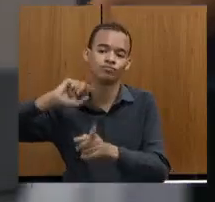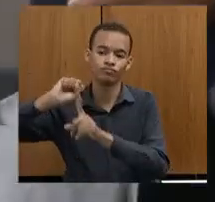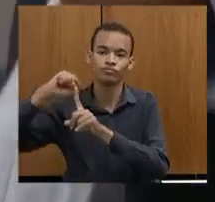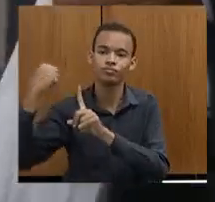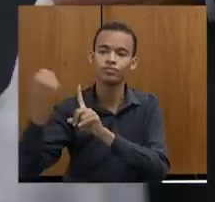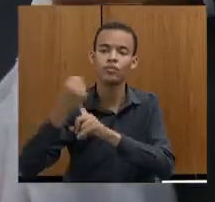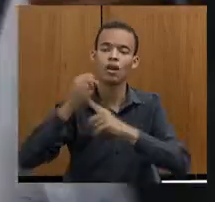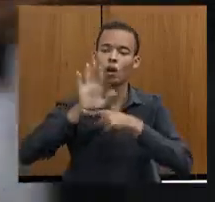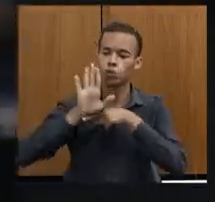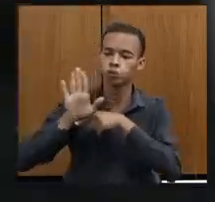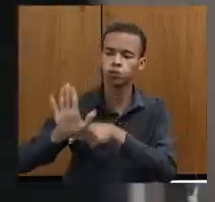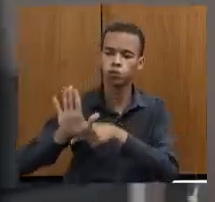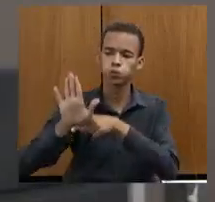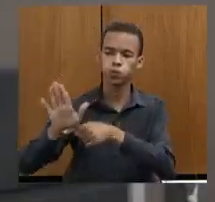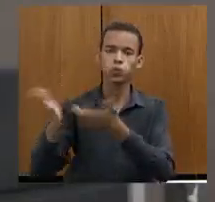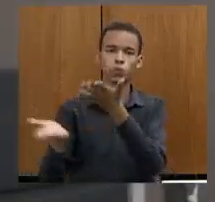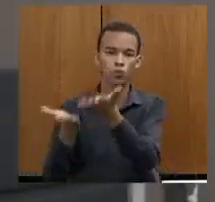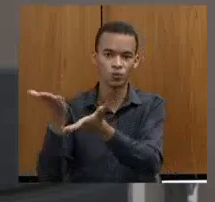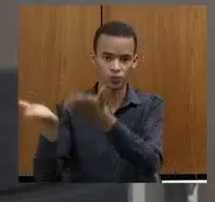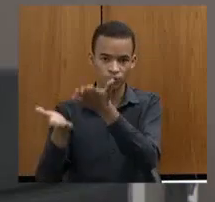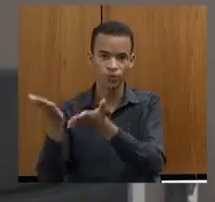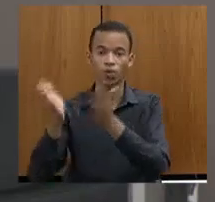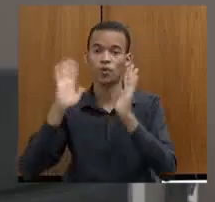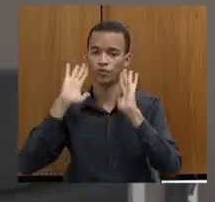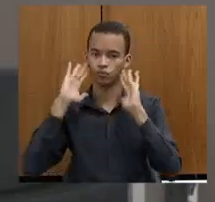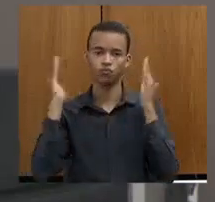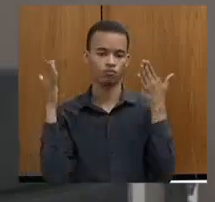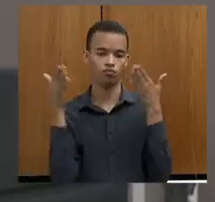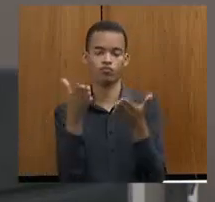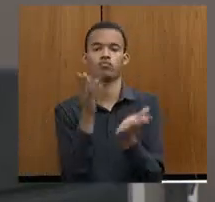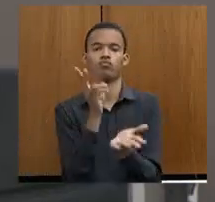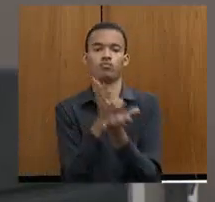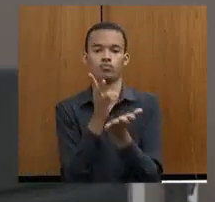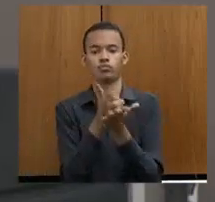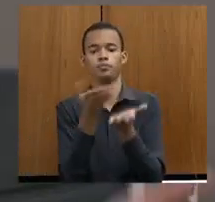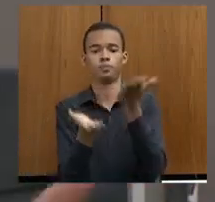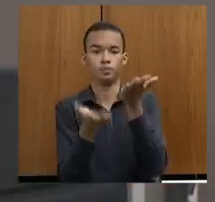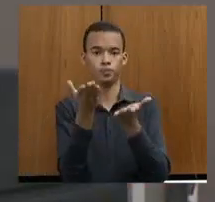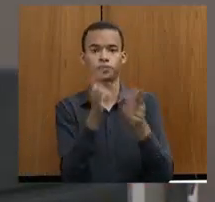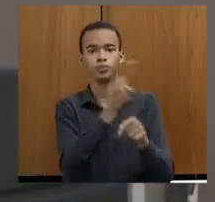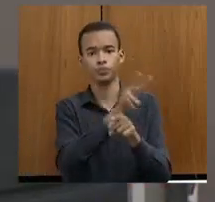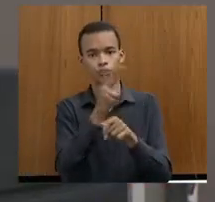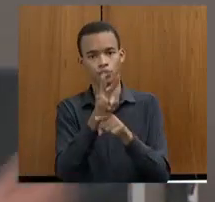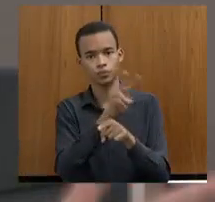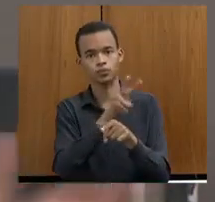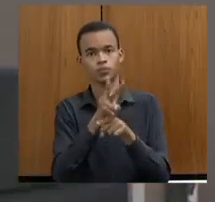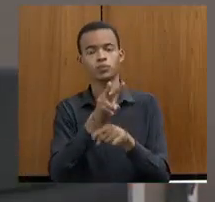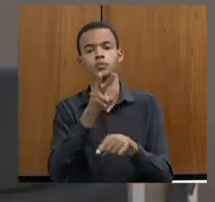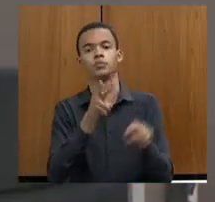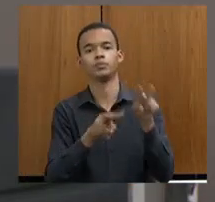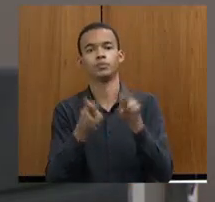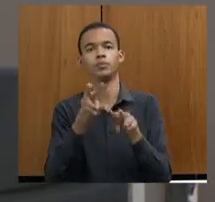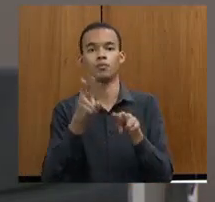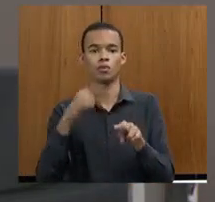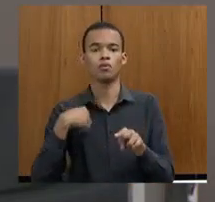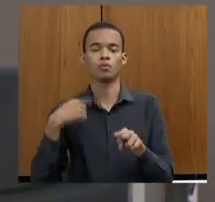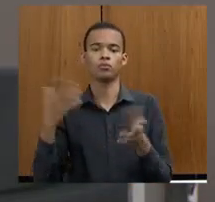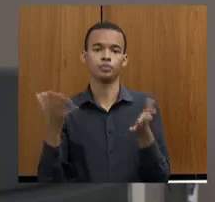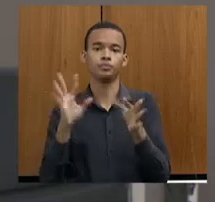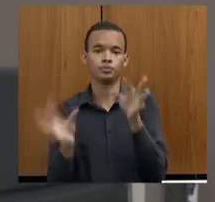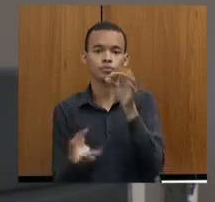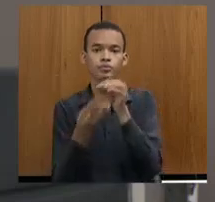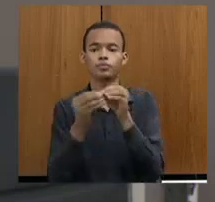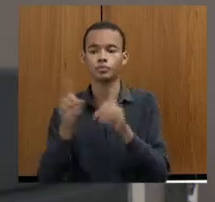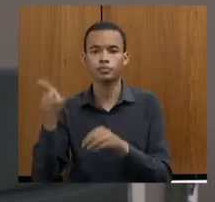que está ao nosso alcance obviamente mas sem nunca perder o foco também no equilíbrio fiscal falando em equilíbrio fiscal para terminar minha fala Deputado